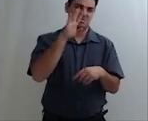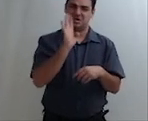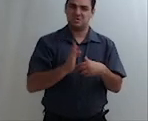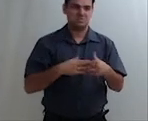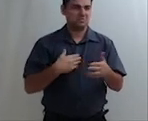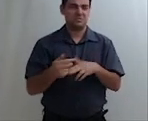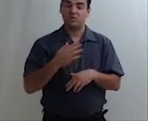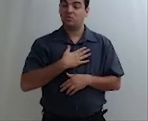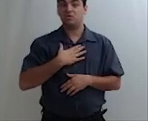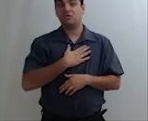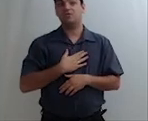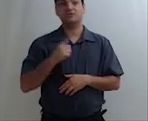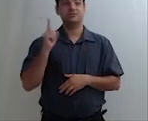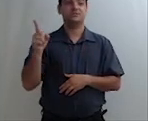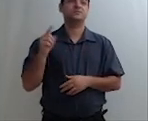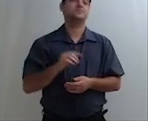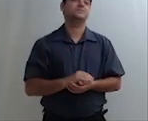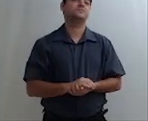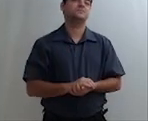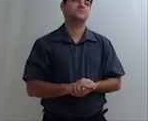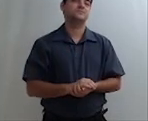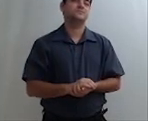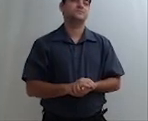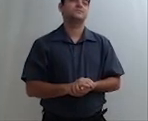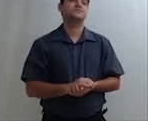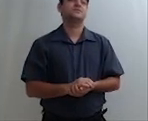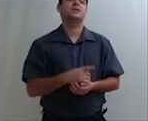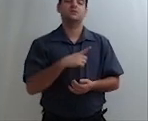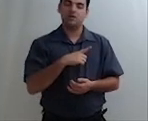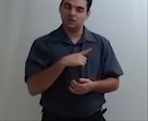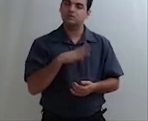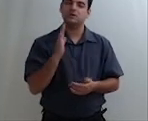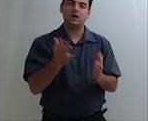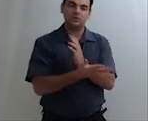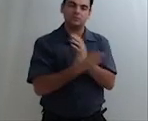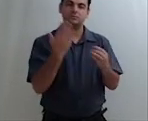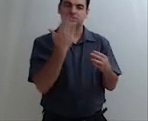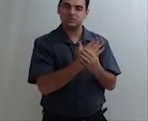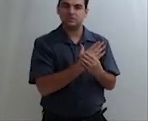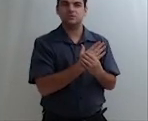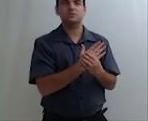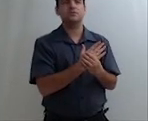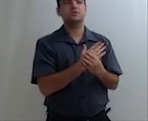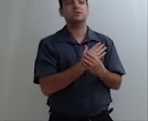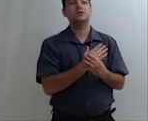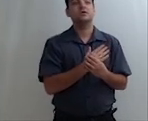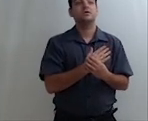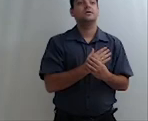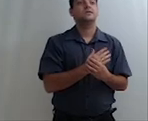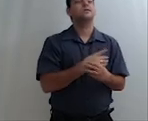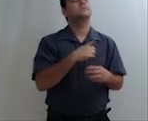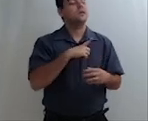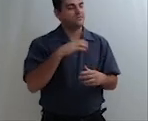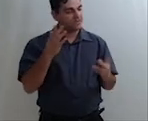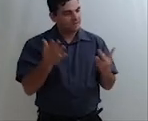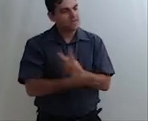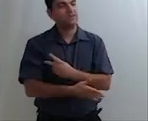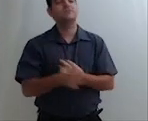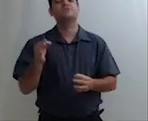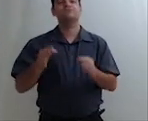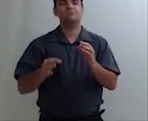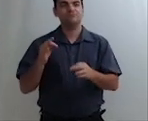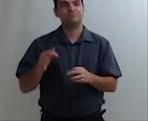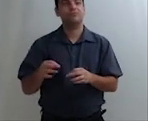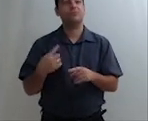trago casos inclusive que foram já comprovadamente demonstrados como de erros Judiciários por conta de